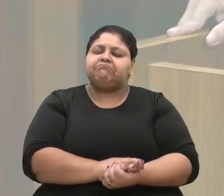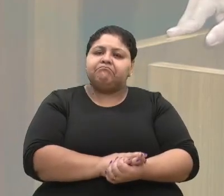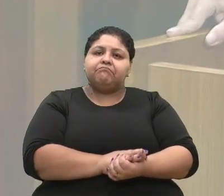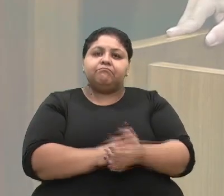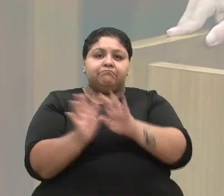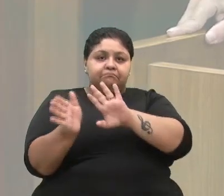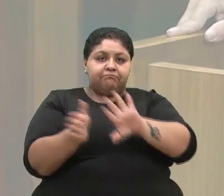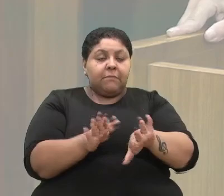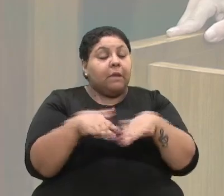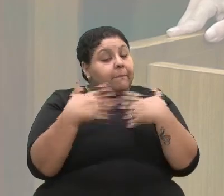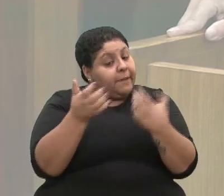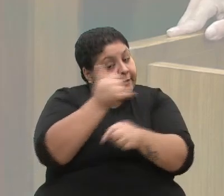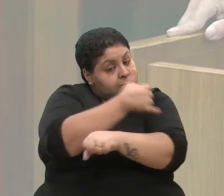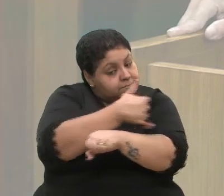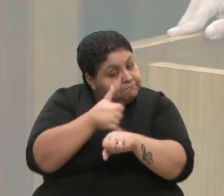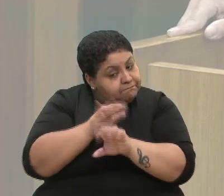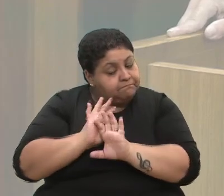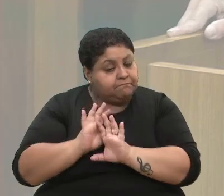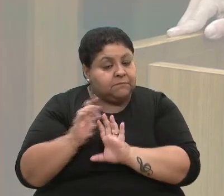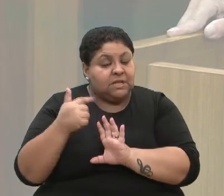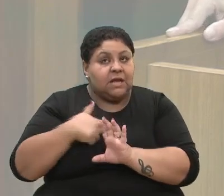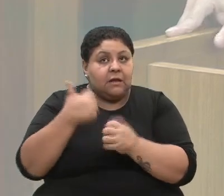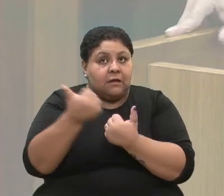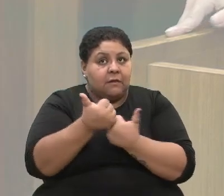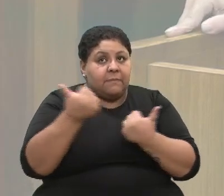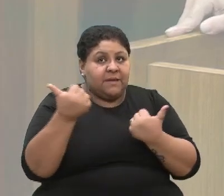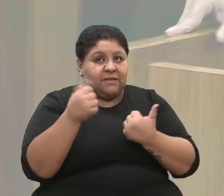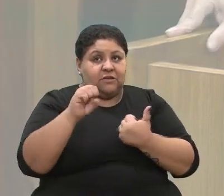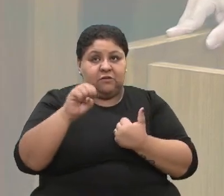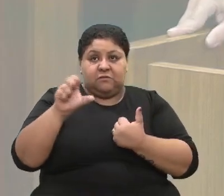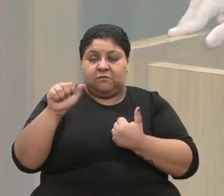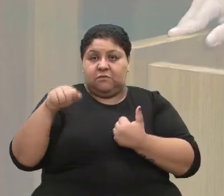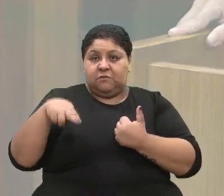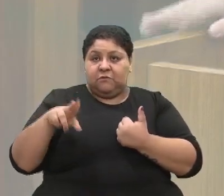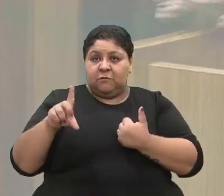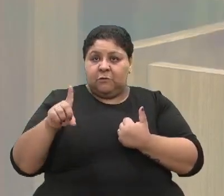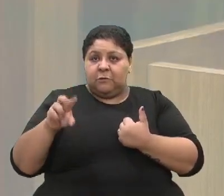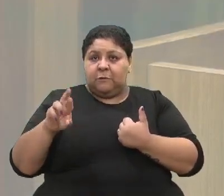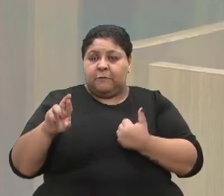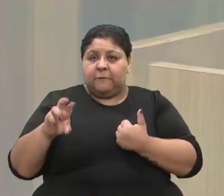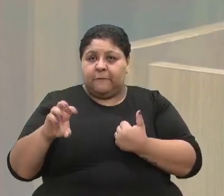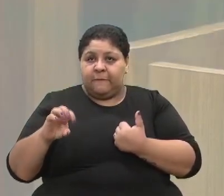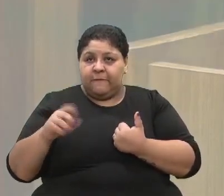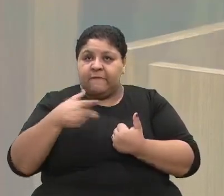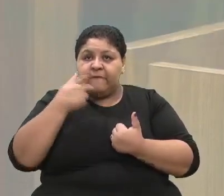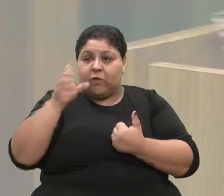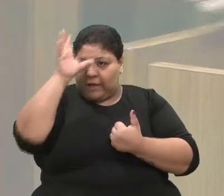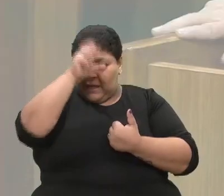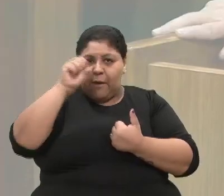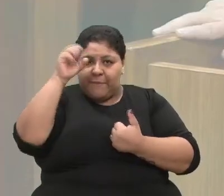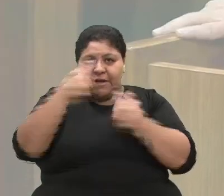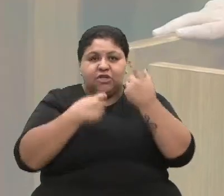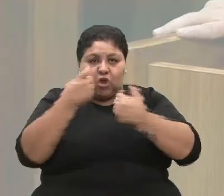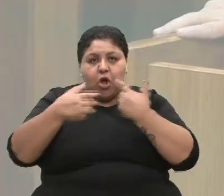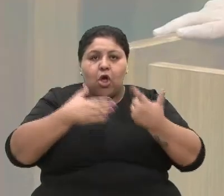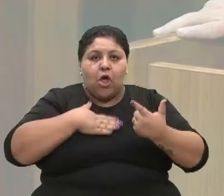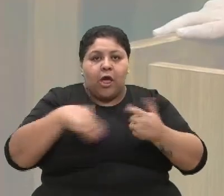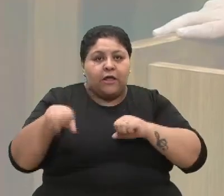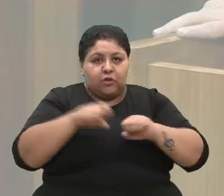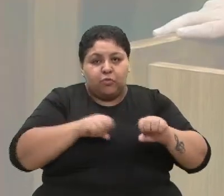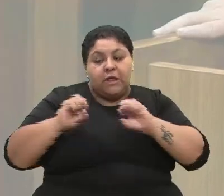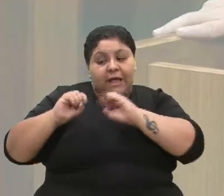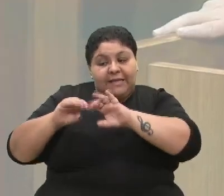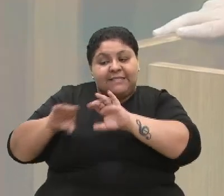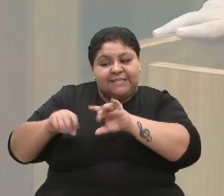passado isso, a minha assessora, Sandra, que diz que aprende algumas coisas comigo, né? Que bom a gente poder ensinar